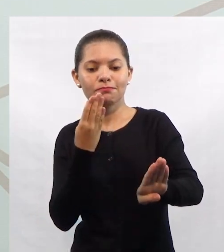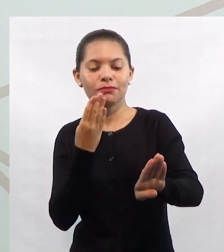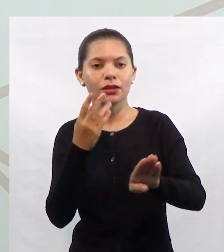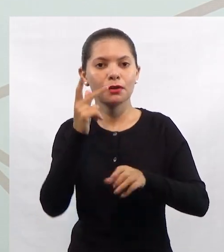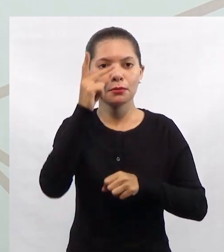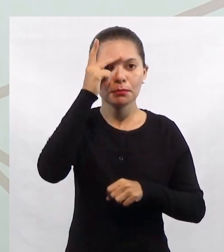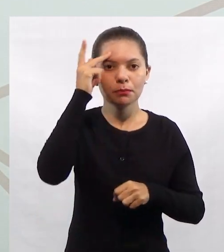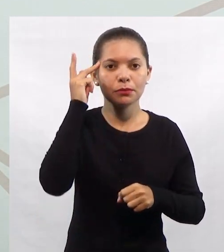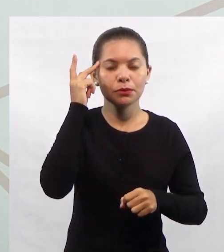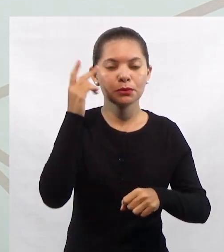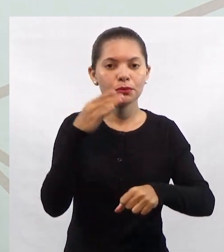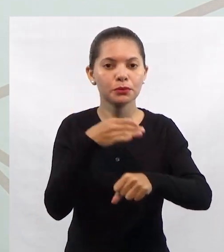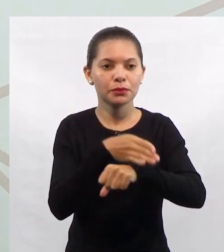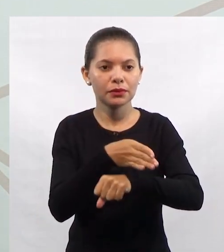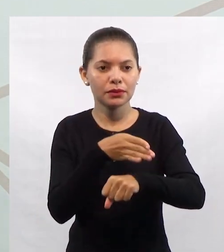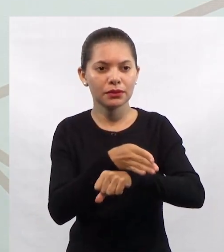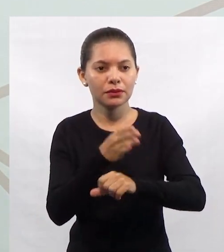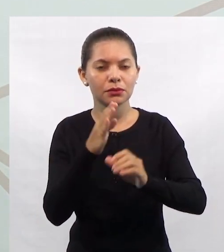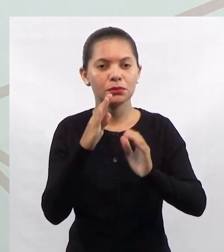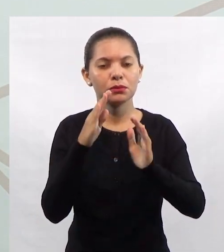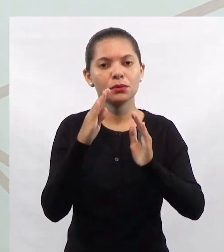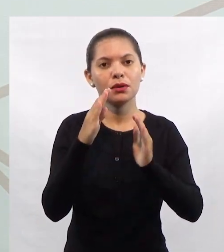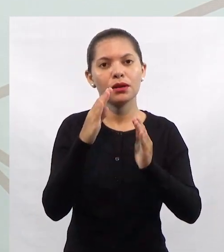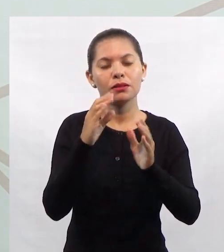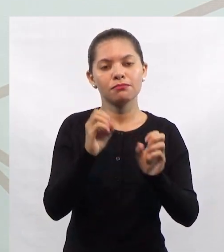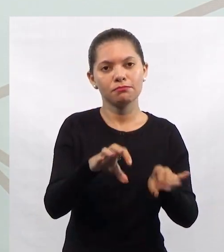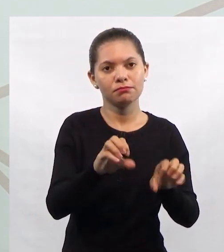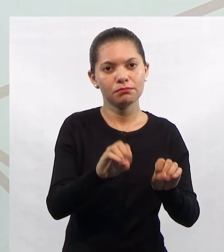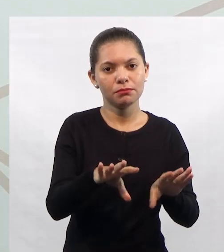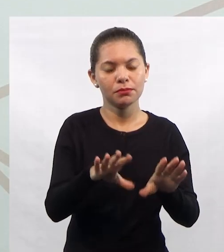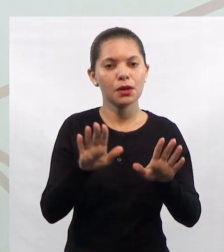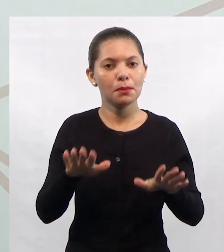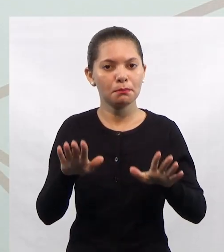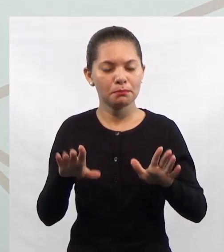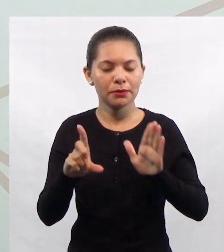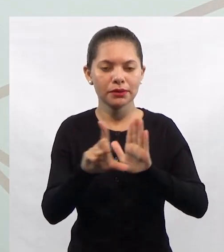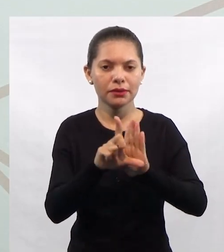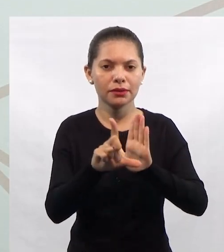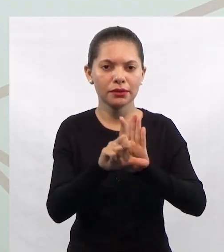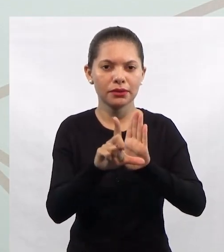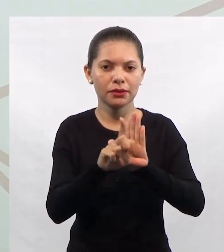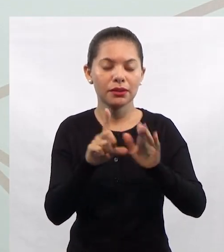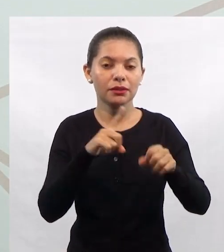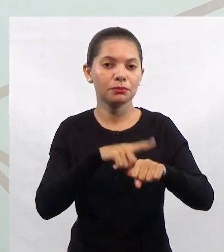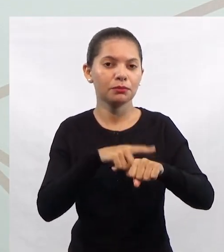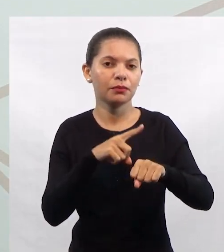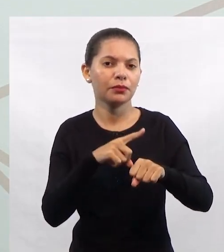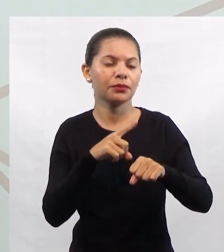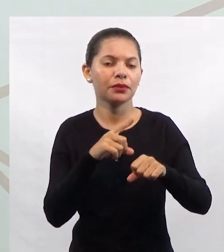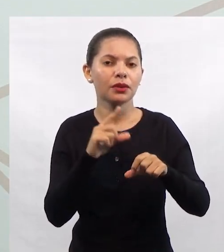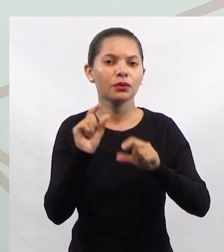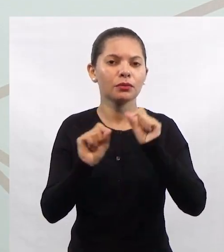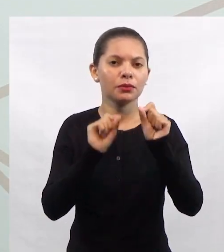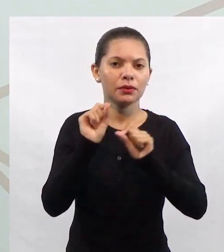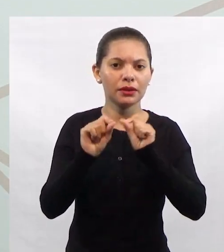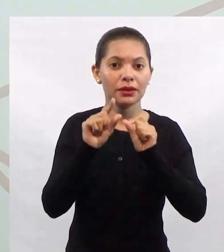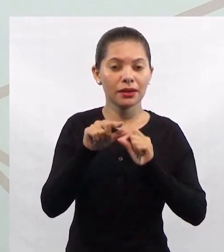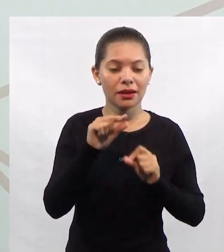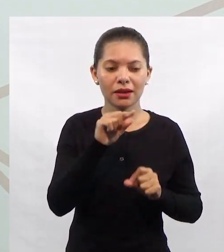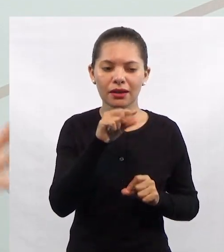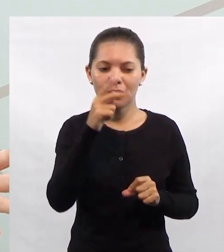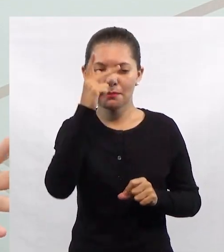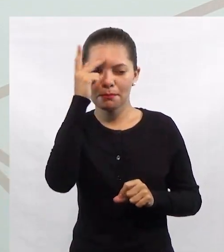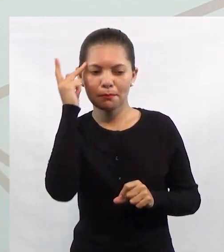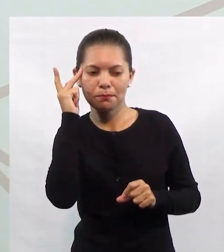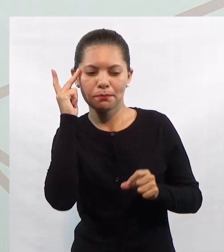do acesso à educação. Mas a educação de jovens e adultos, como a LDB prevê, ela prevê justamente para que essas pessoas